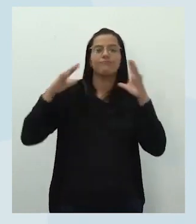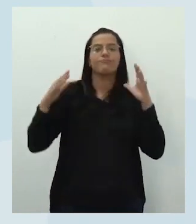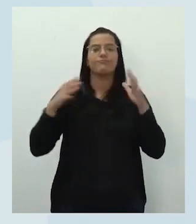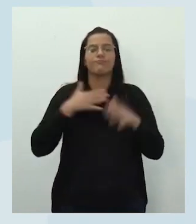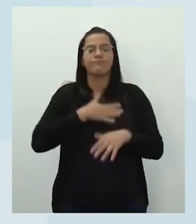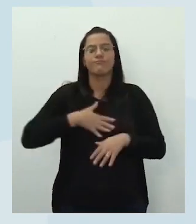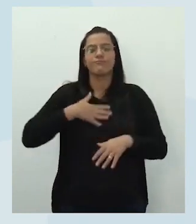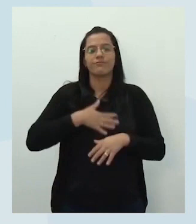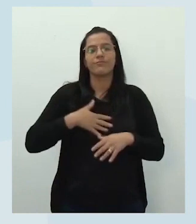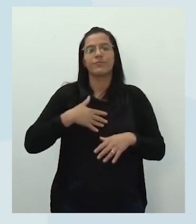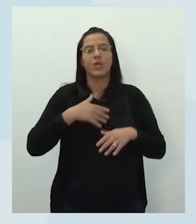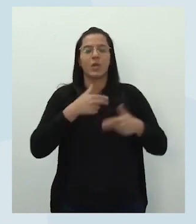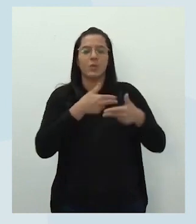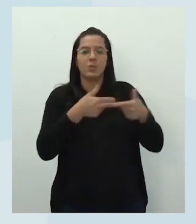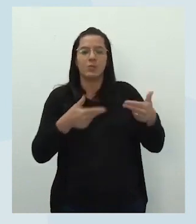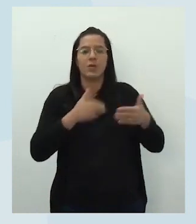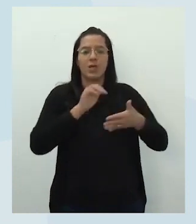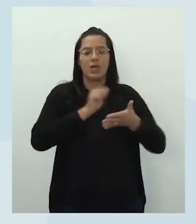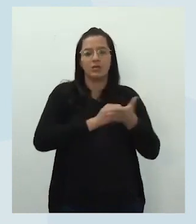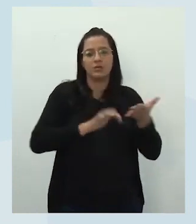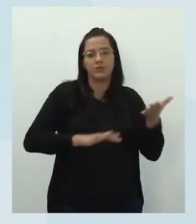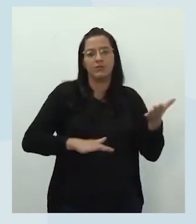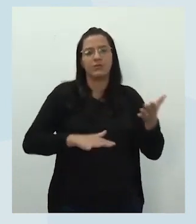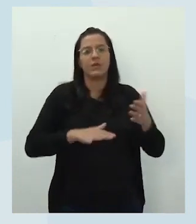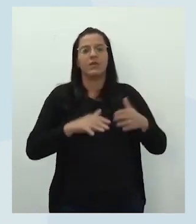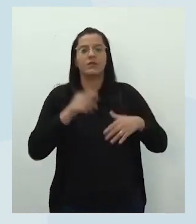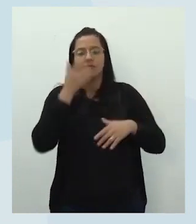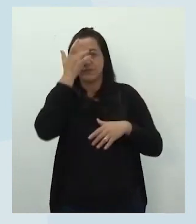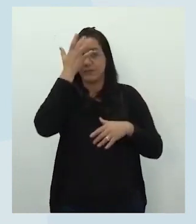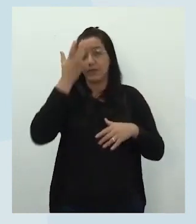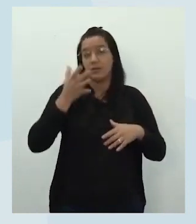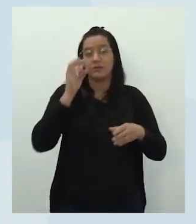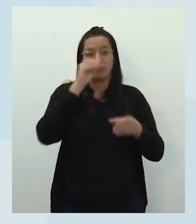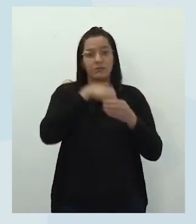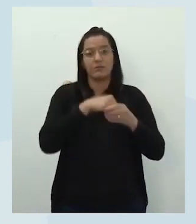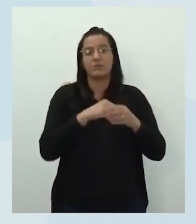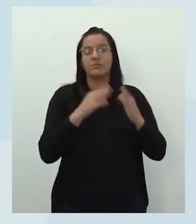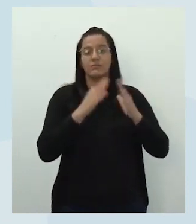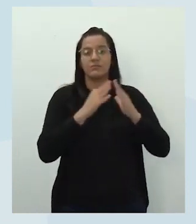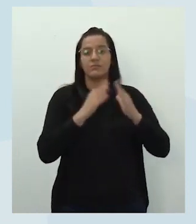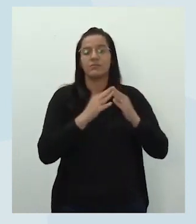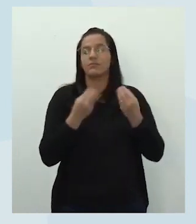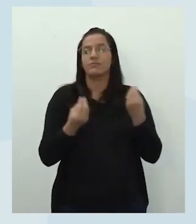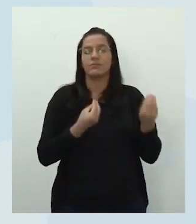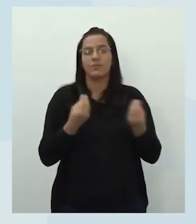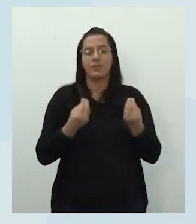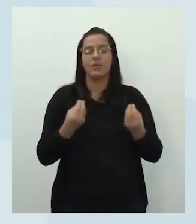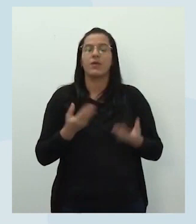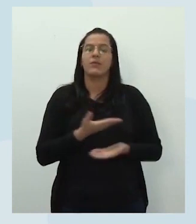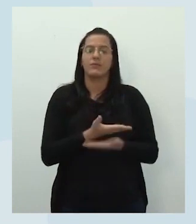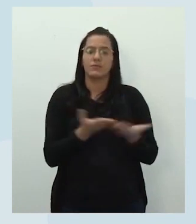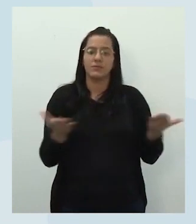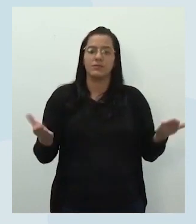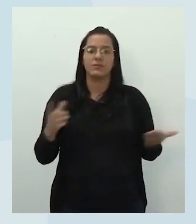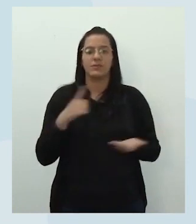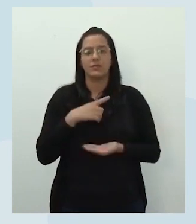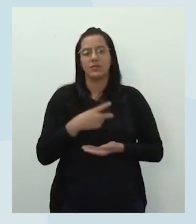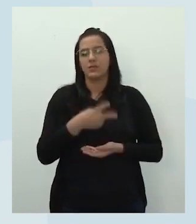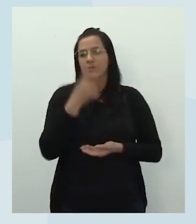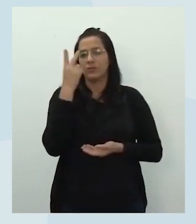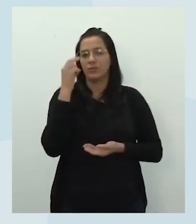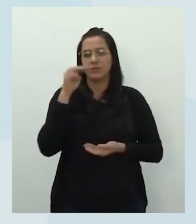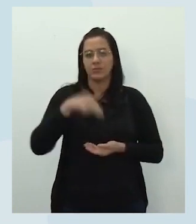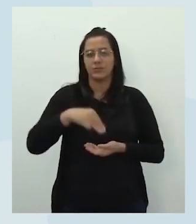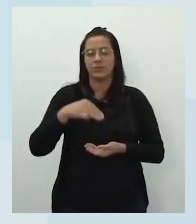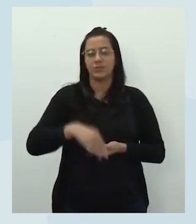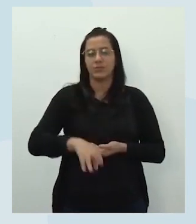aprimoramento por meio das atividades práticas interdisciplinares? Vocês terão 2 minutinhos,